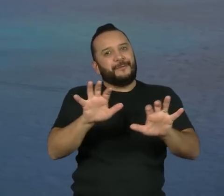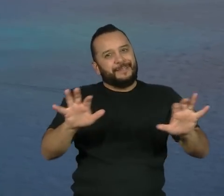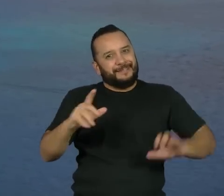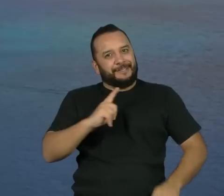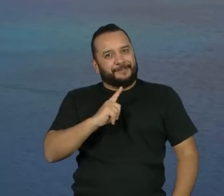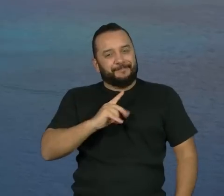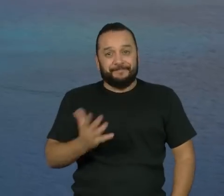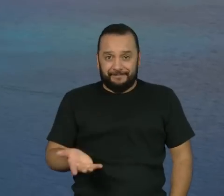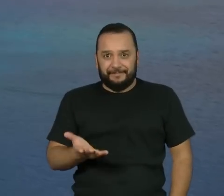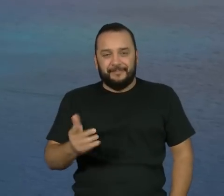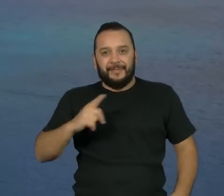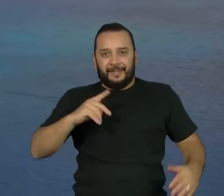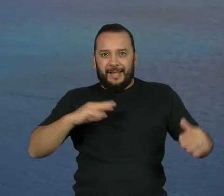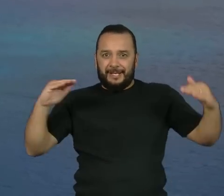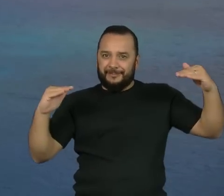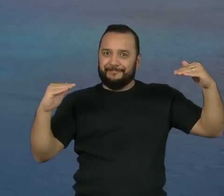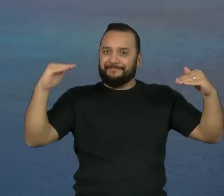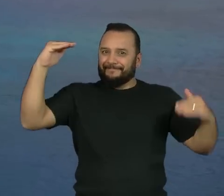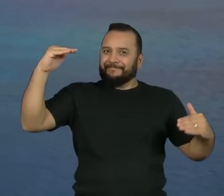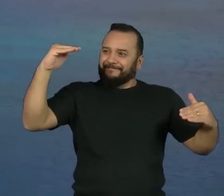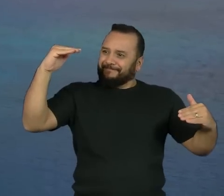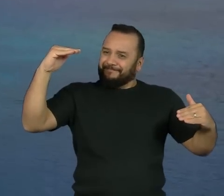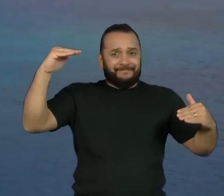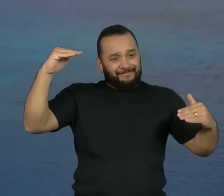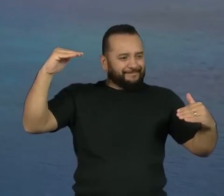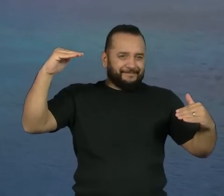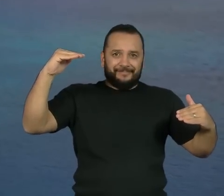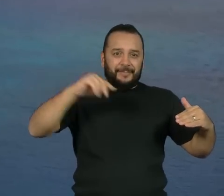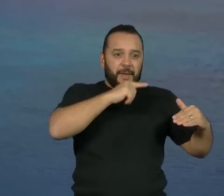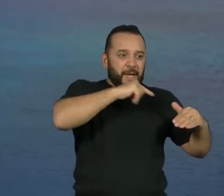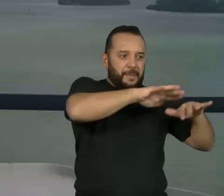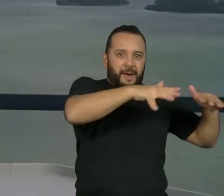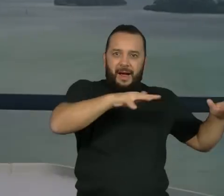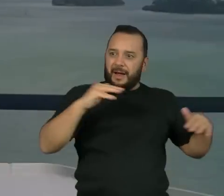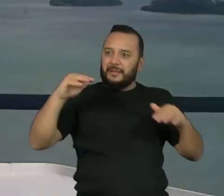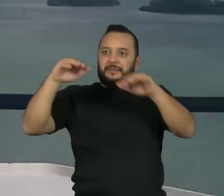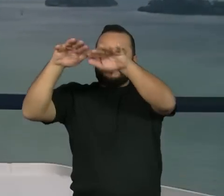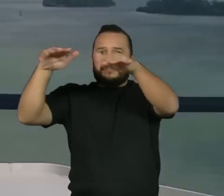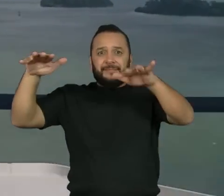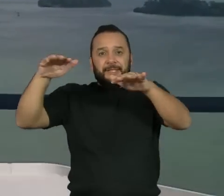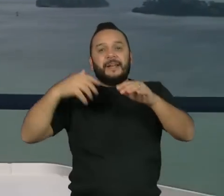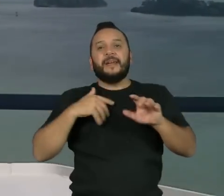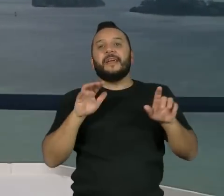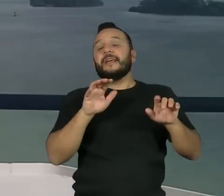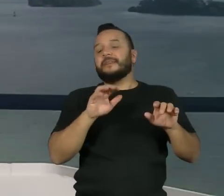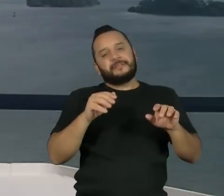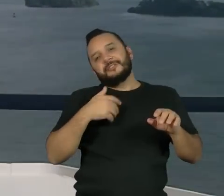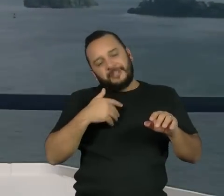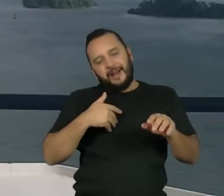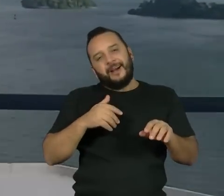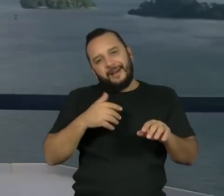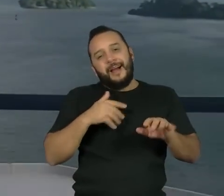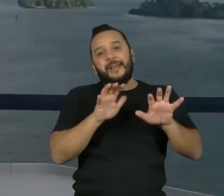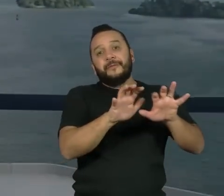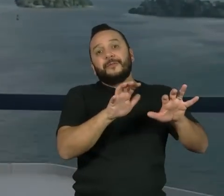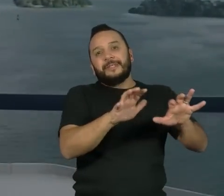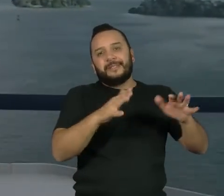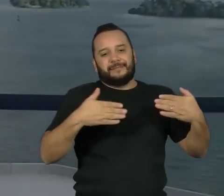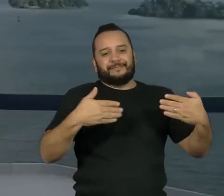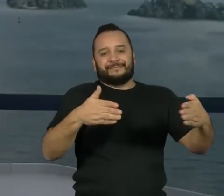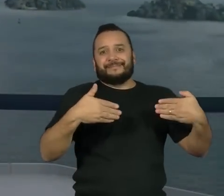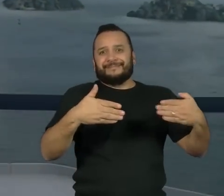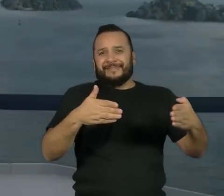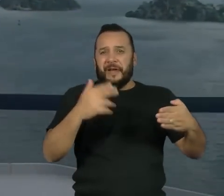A diferença de altura entre o Pacífico e o Atlântico afeta, por exemplo, o Canal do Panamá, a hidrovia navegável